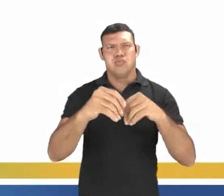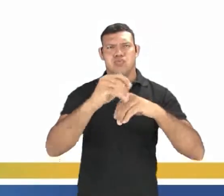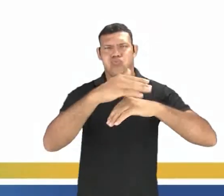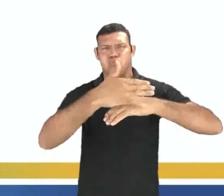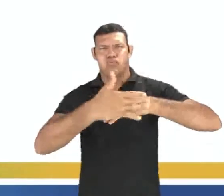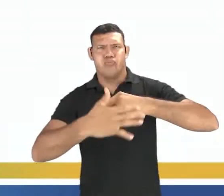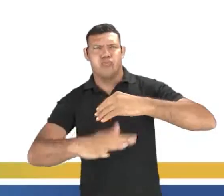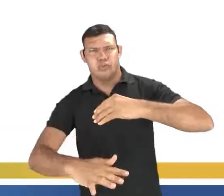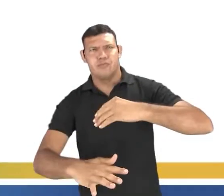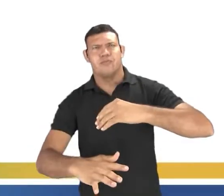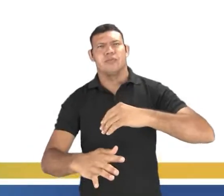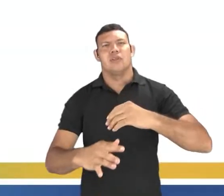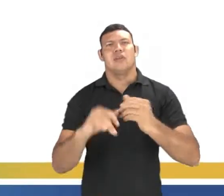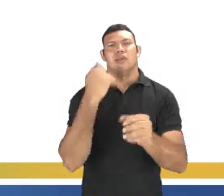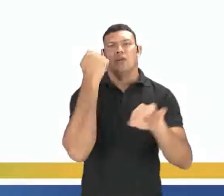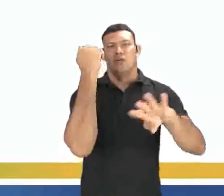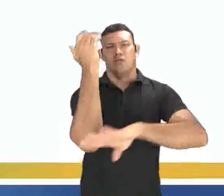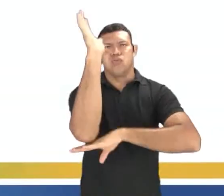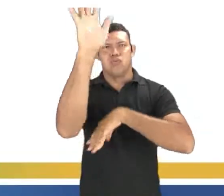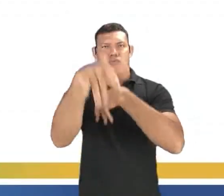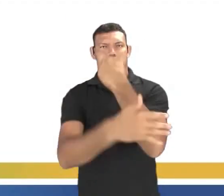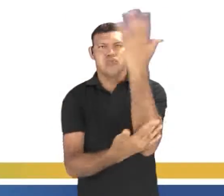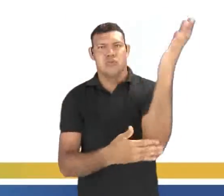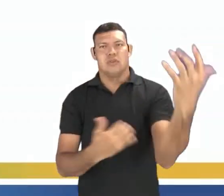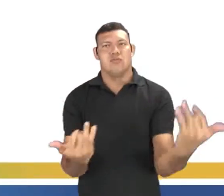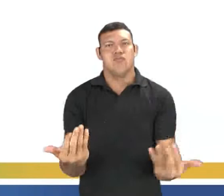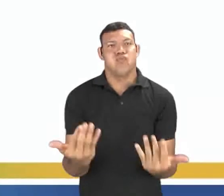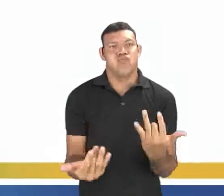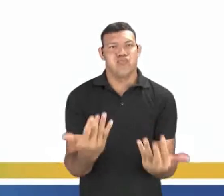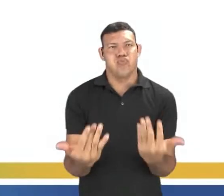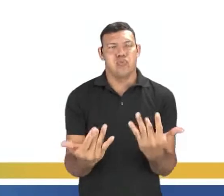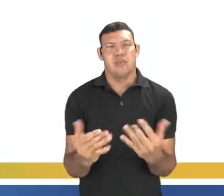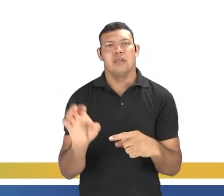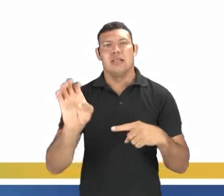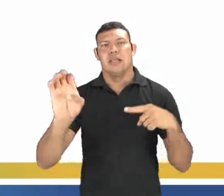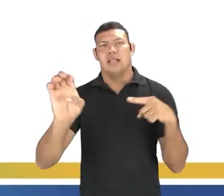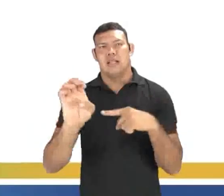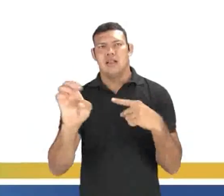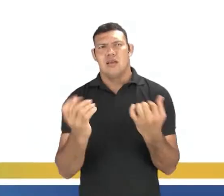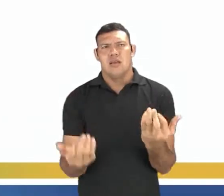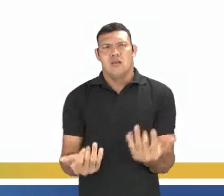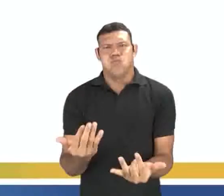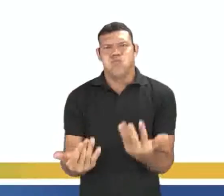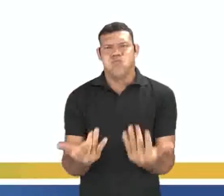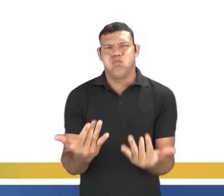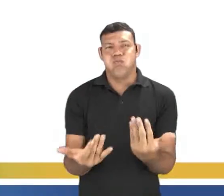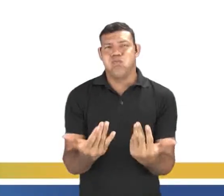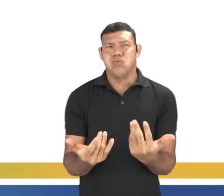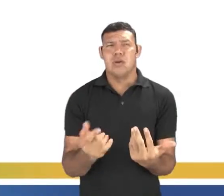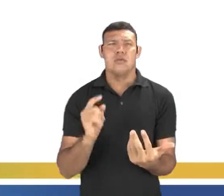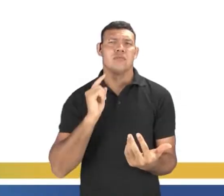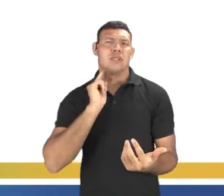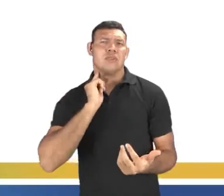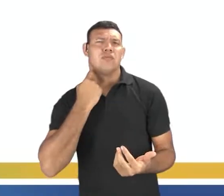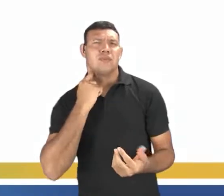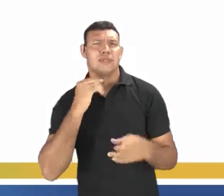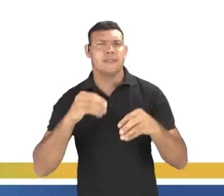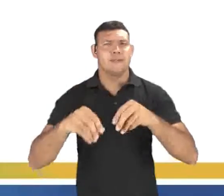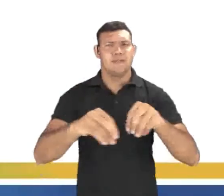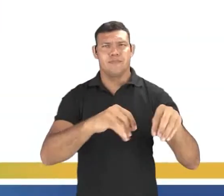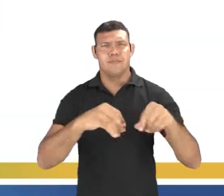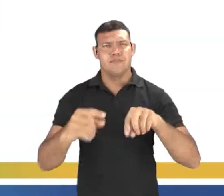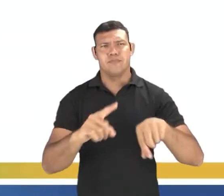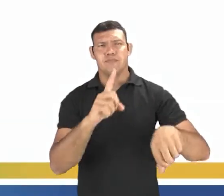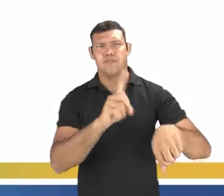do solo e contaminação por metais pesados. Bom, gente, dessas 5 alternativas aí, o que o enunciado está